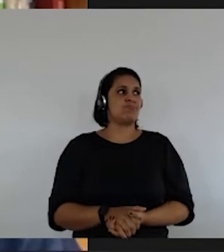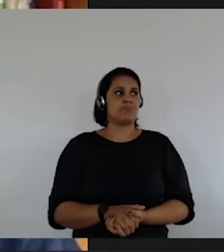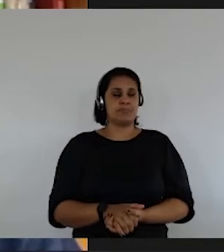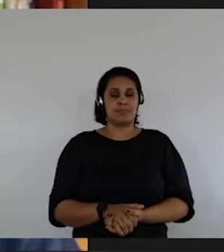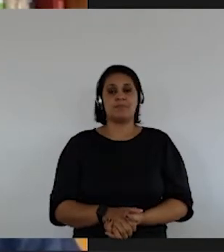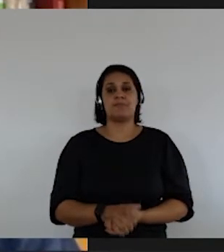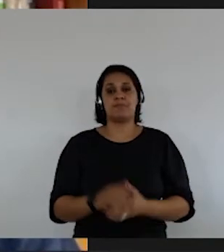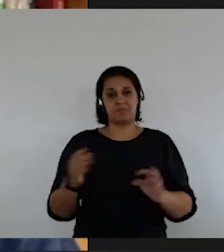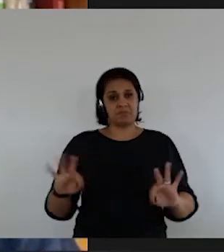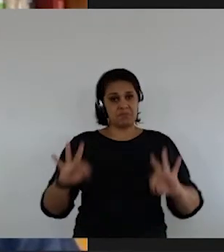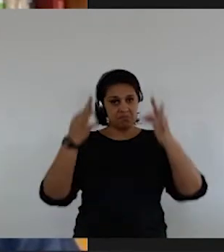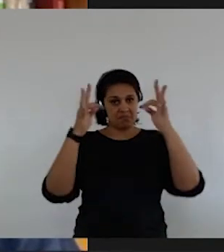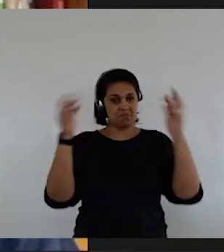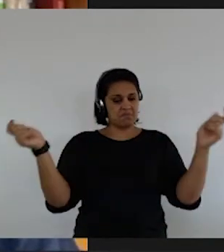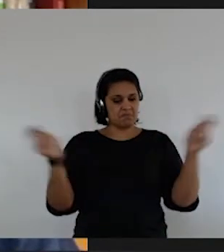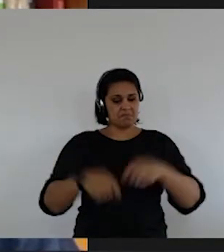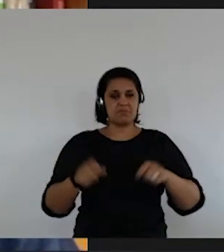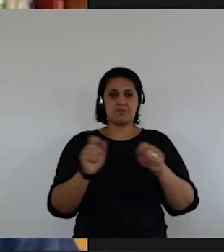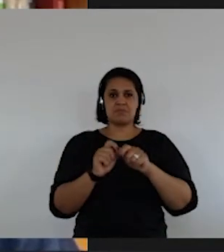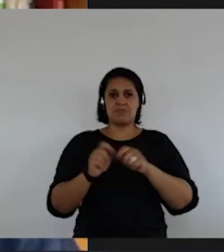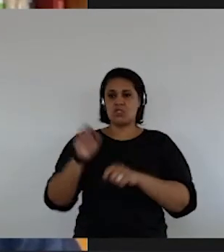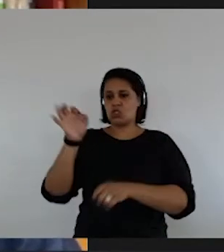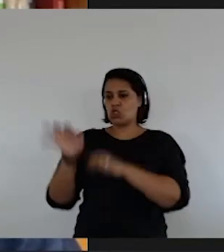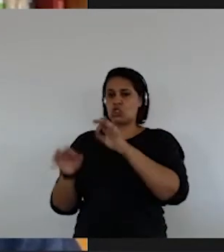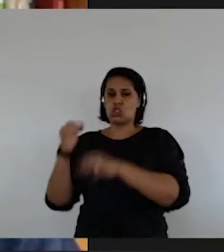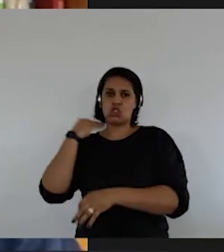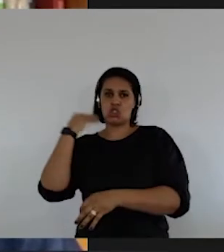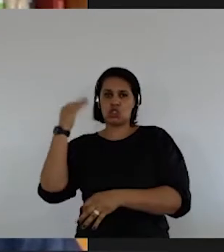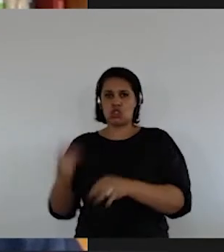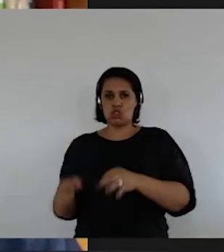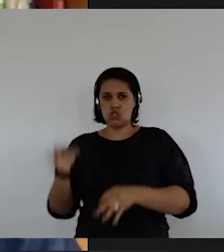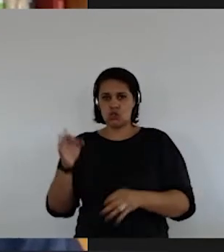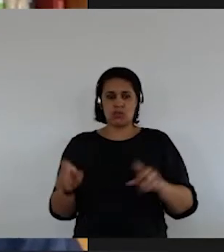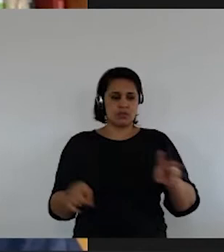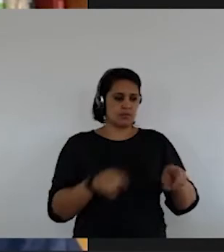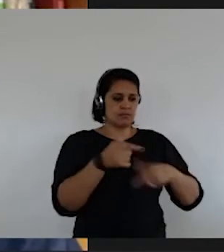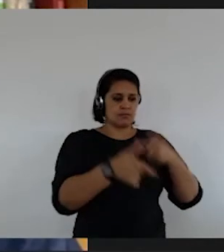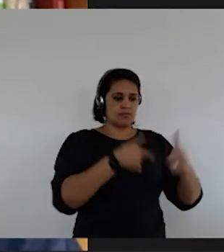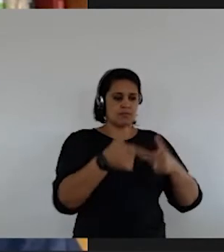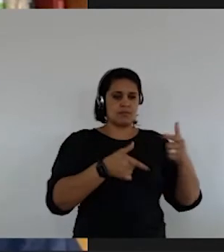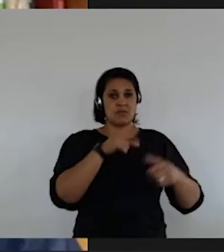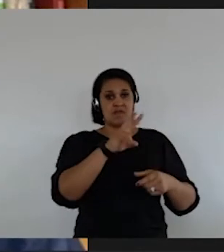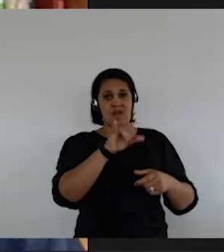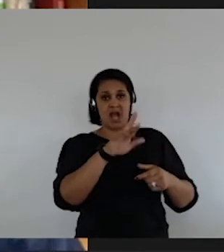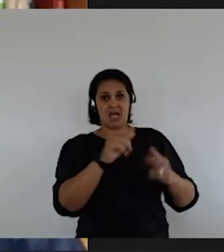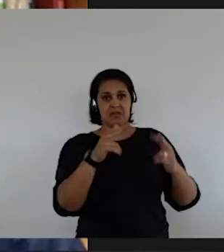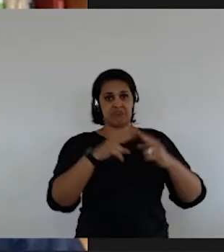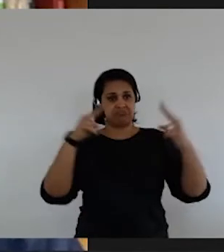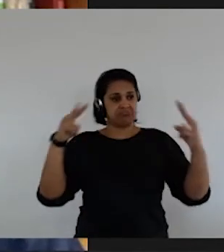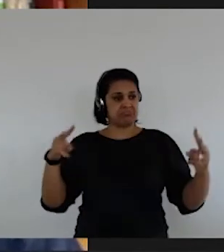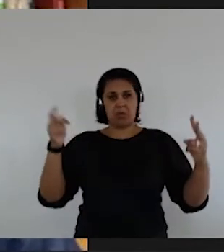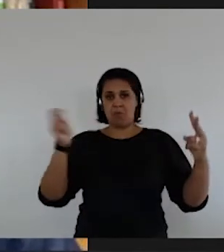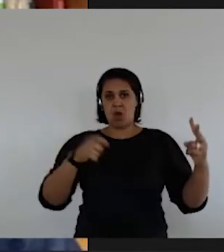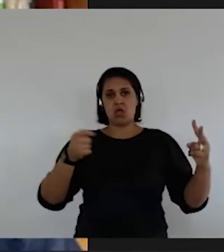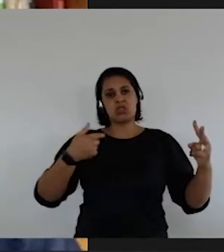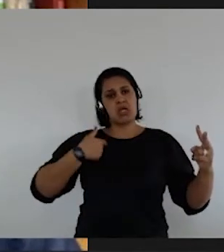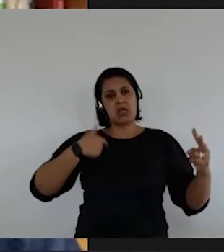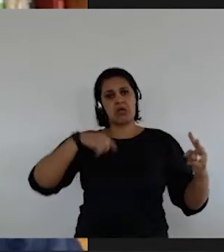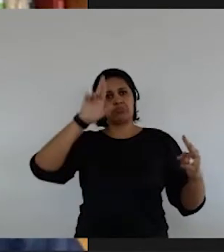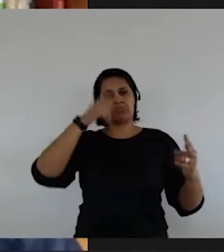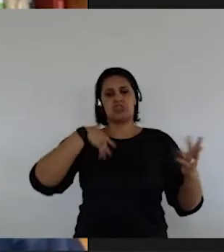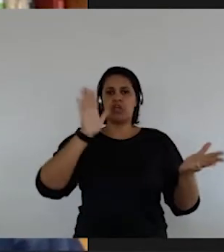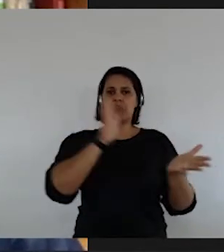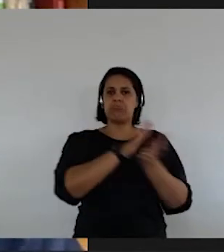possíveis reuniões virtuais entre juízes e servidores, nas varas ou nos setores administrativos. Eu mesmo pude despachar algumas